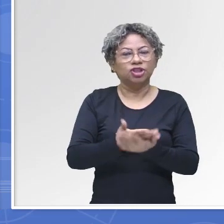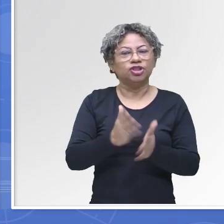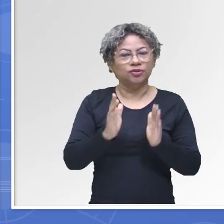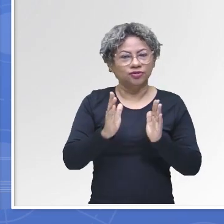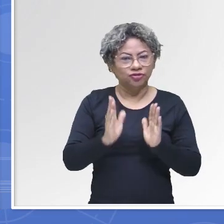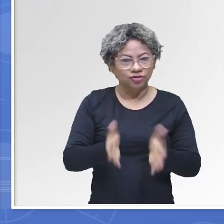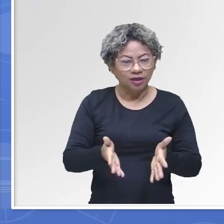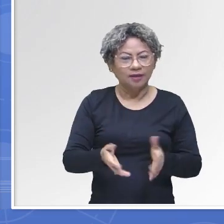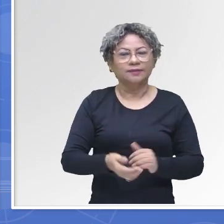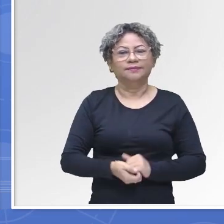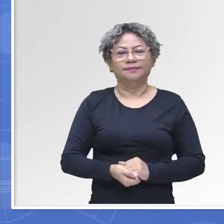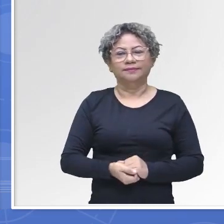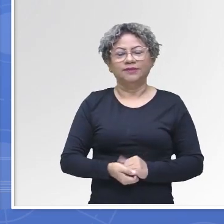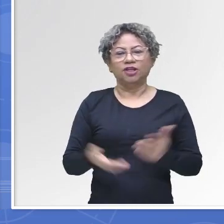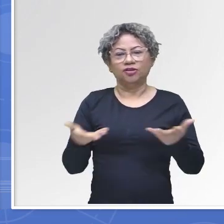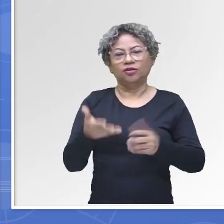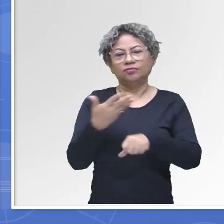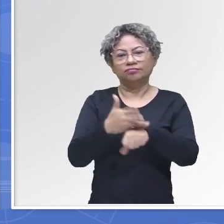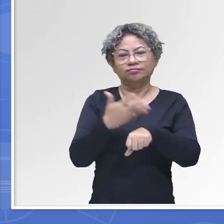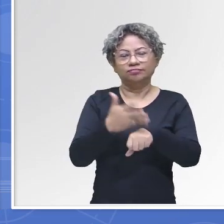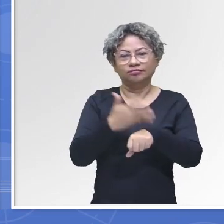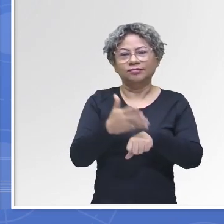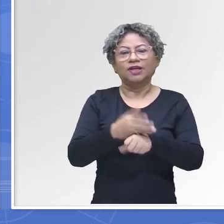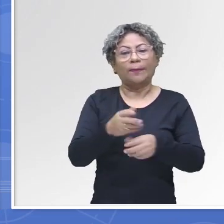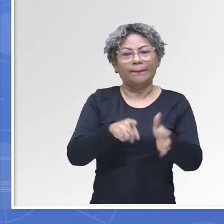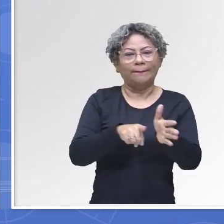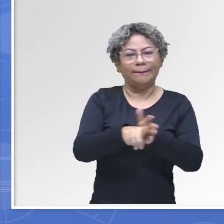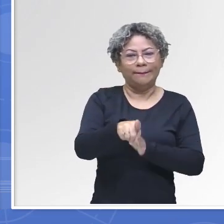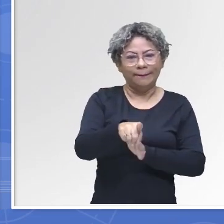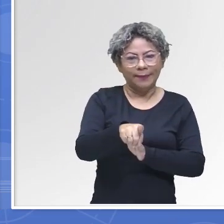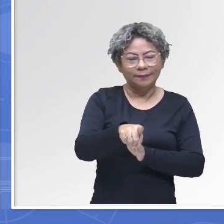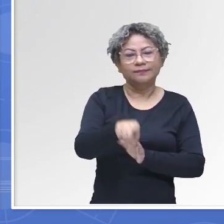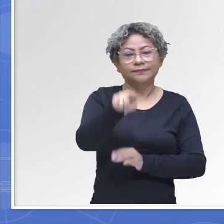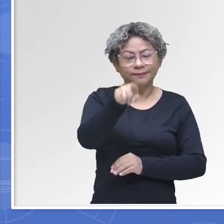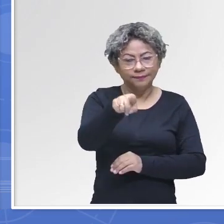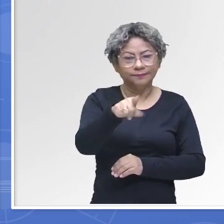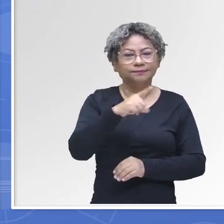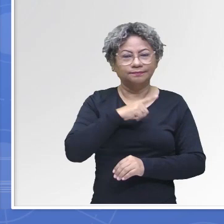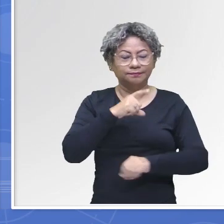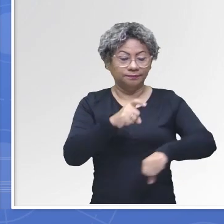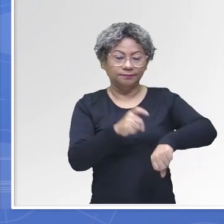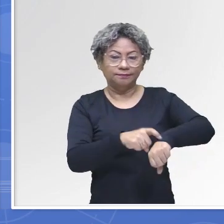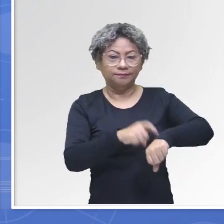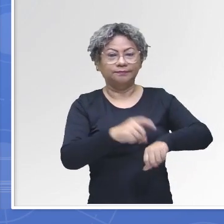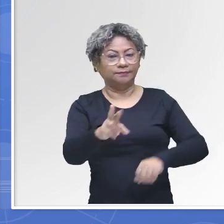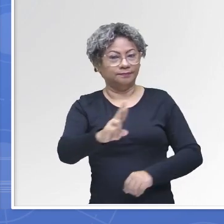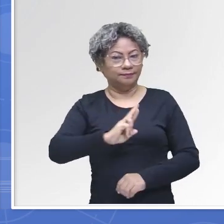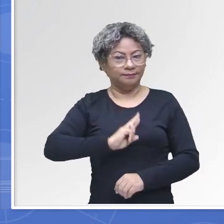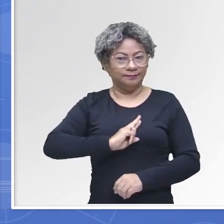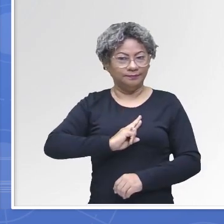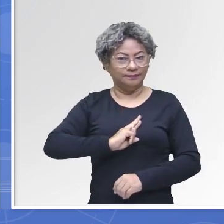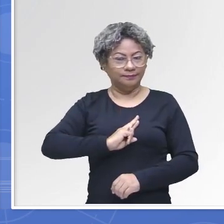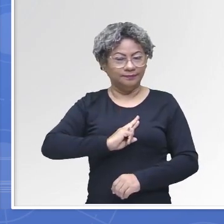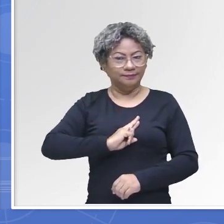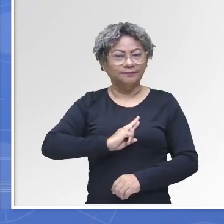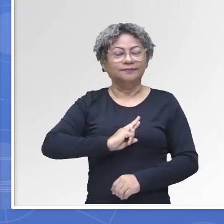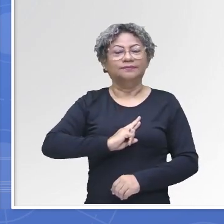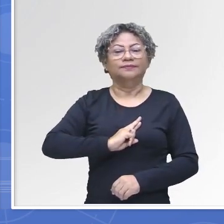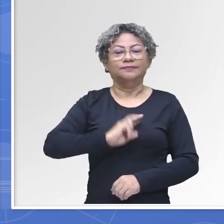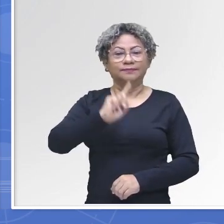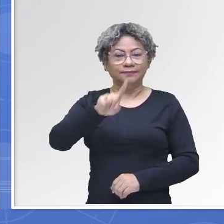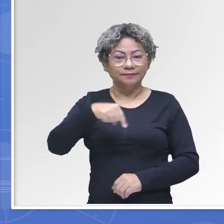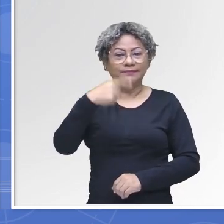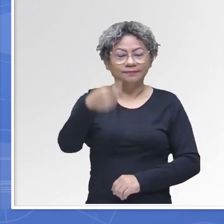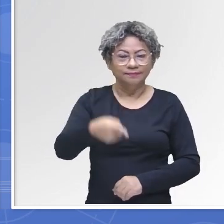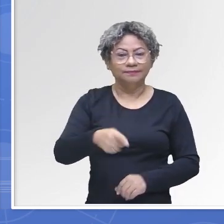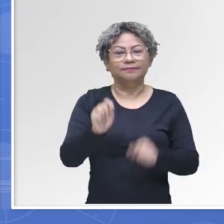E agora nós vamos para o praticando. São questões, eu vou colocar a questão, vocês terão um tempo para responder, tá bom? E aí eu voltarei aqui